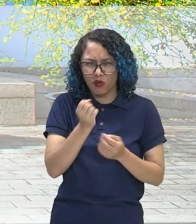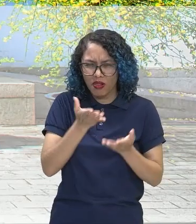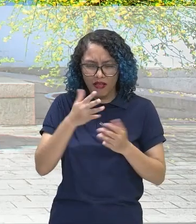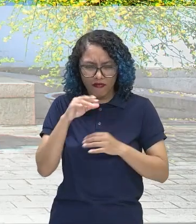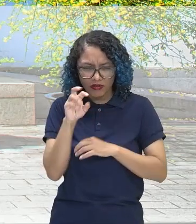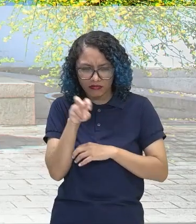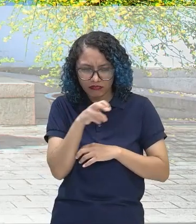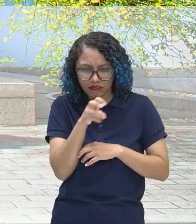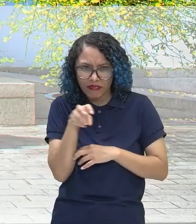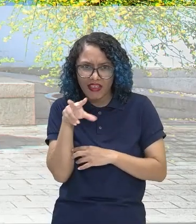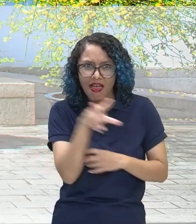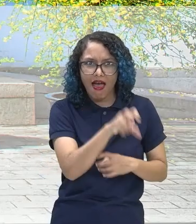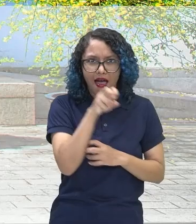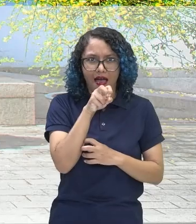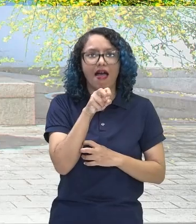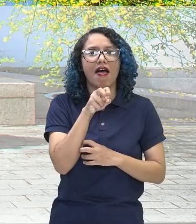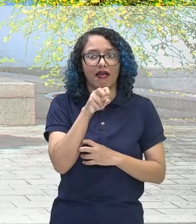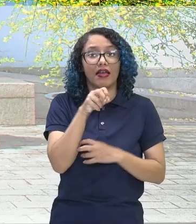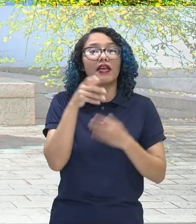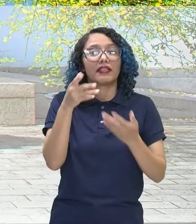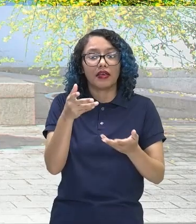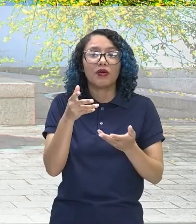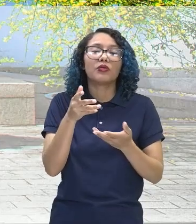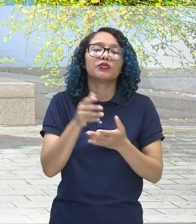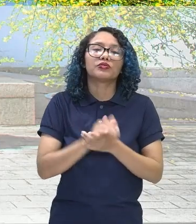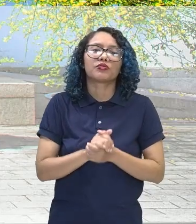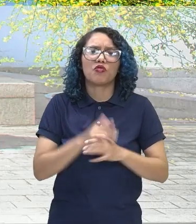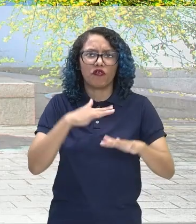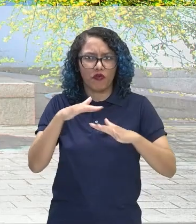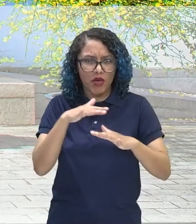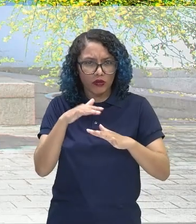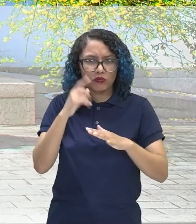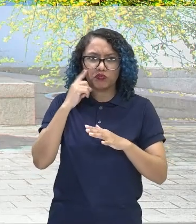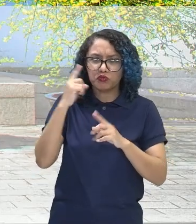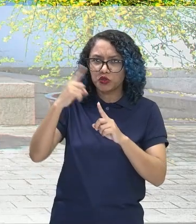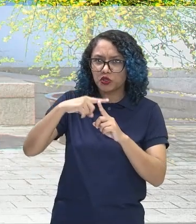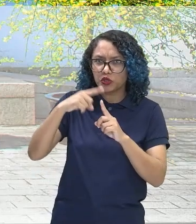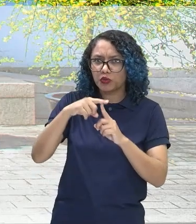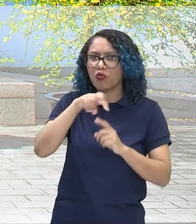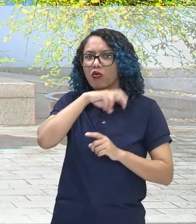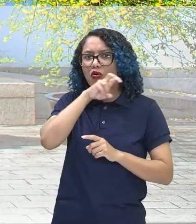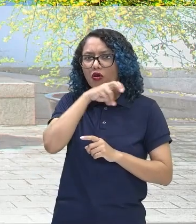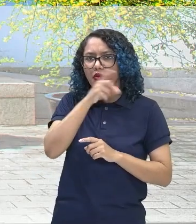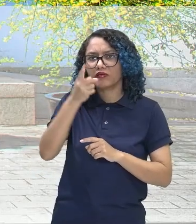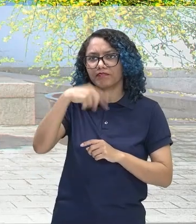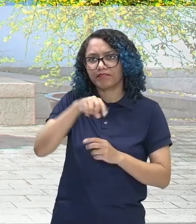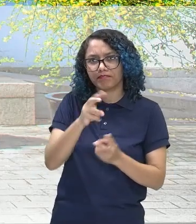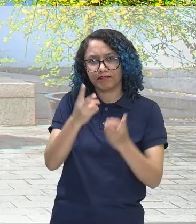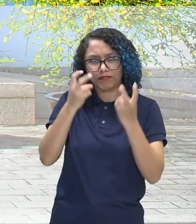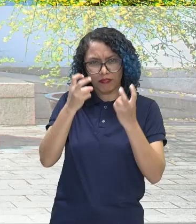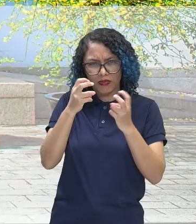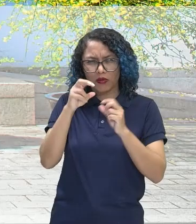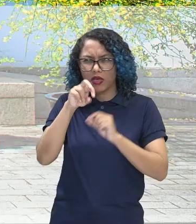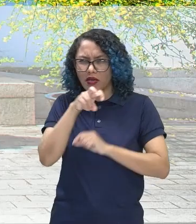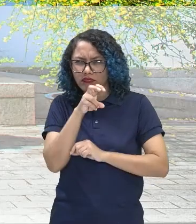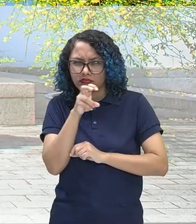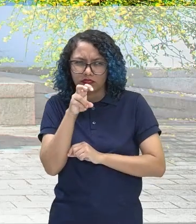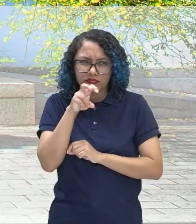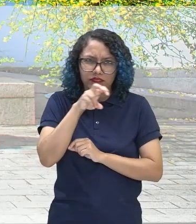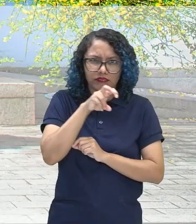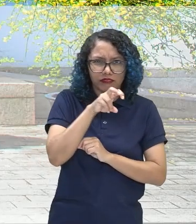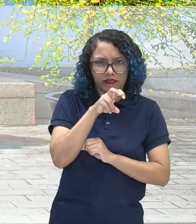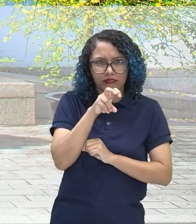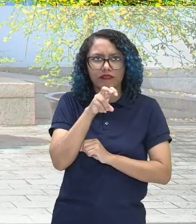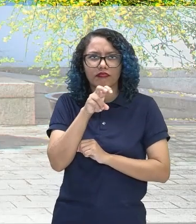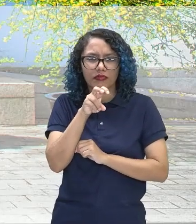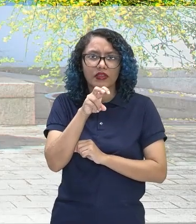né? Então, os movimentos nesse estilo, no cobra, vocês vão perceber que tem sutileza, mas ao